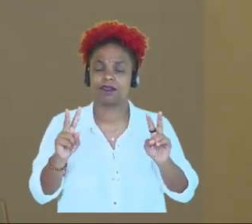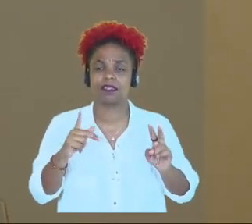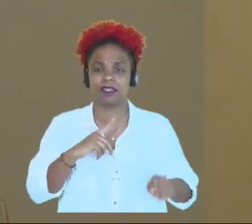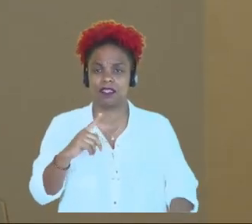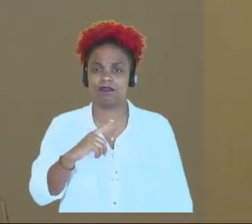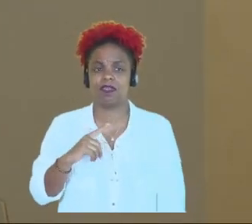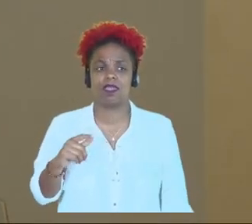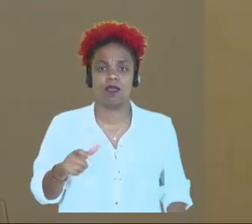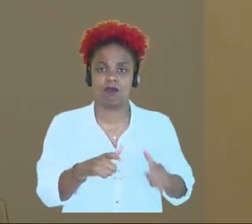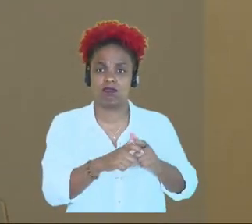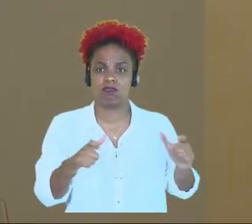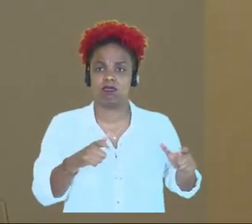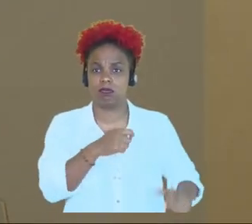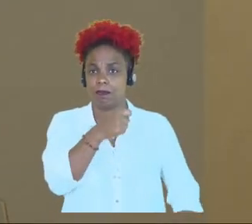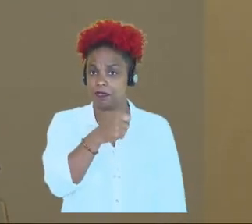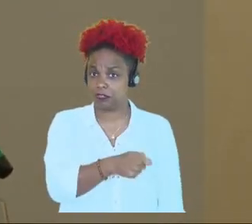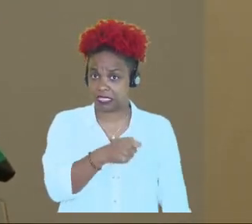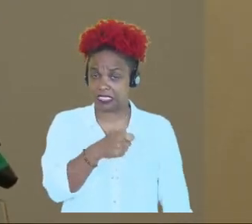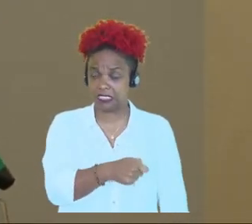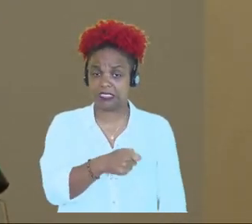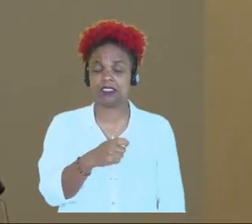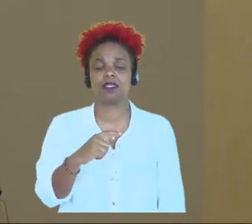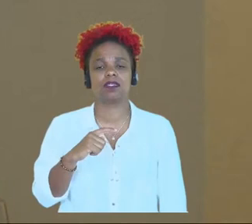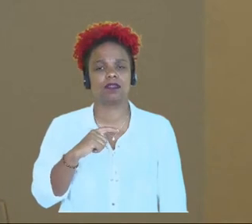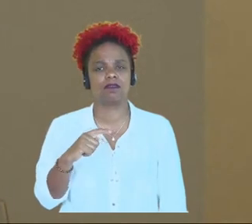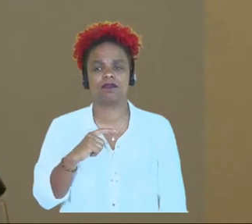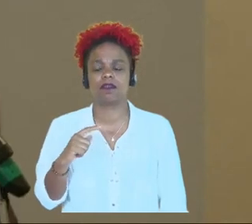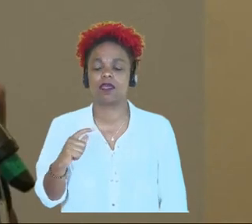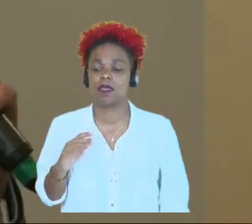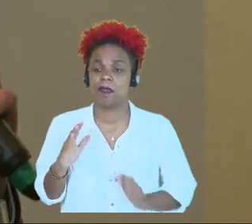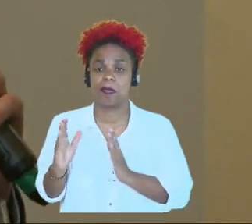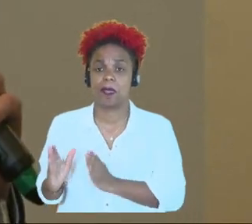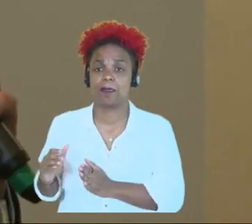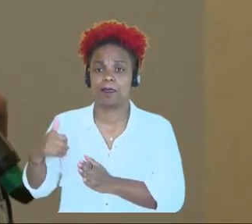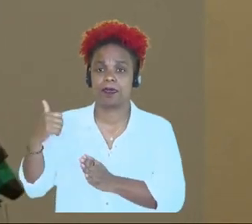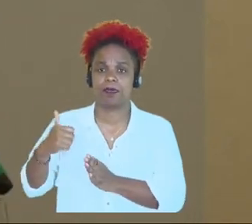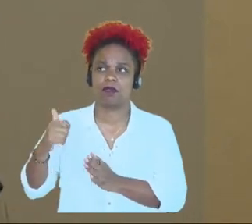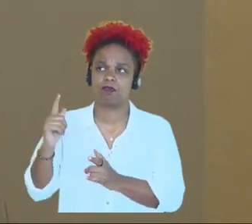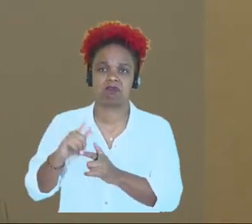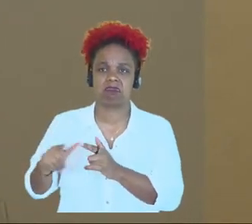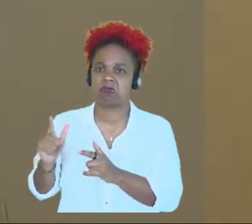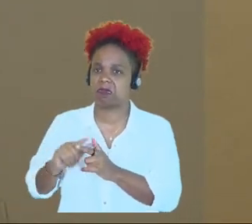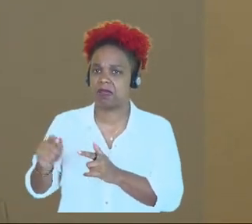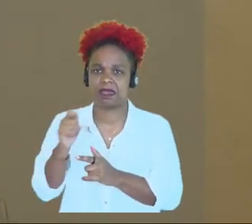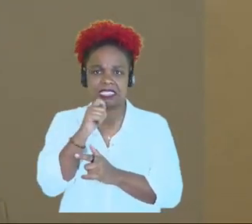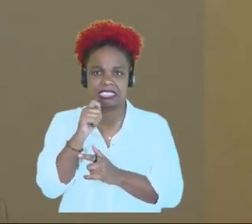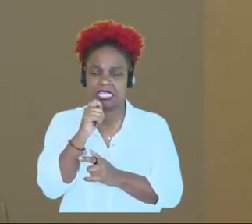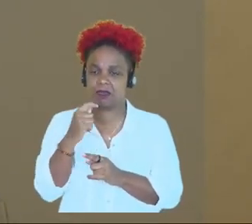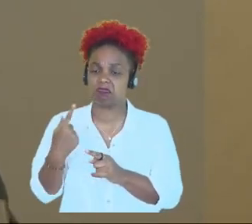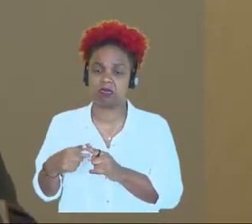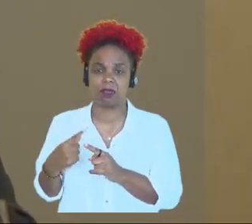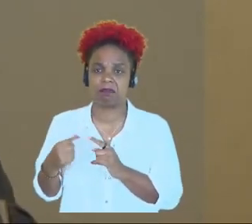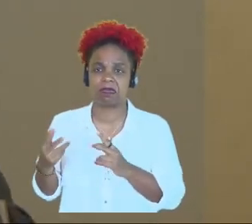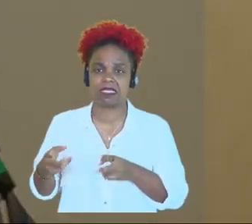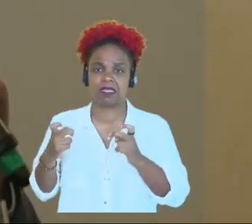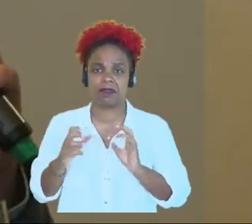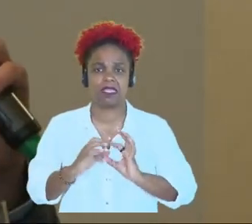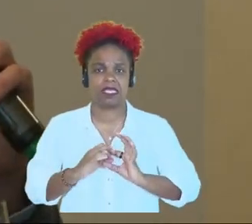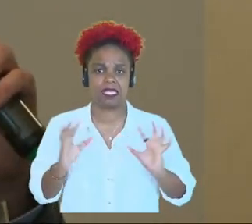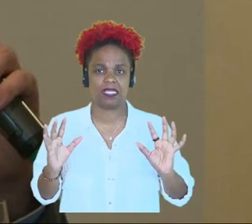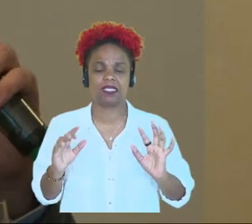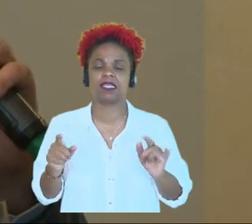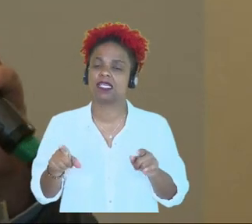majoritarista, que, num primeiro momento, não traz um grande problema, porque ela também percebe a democracia como